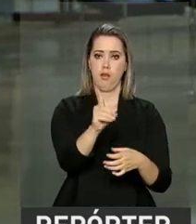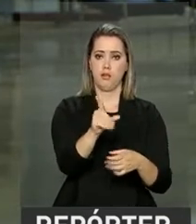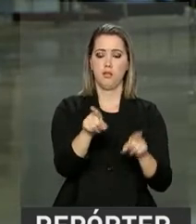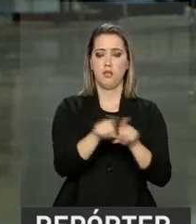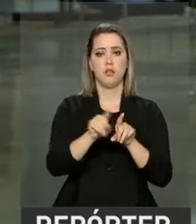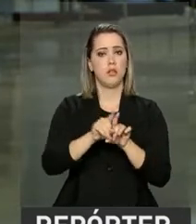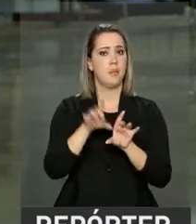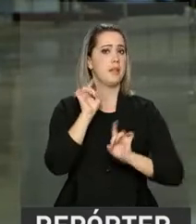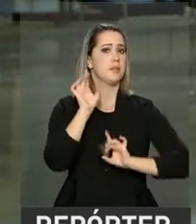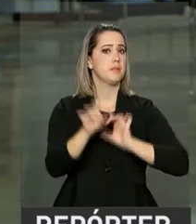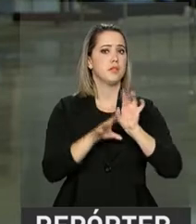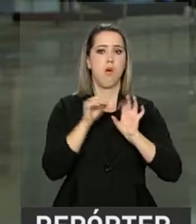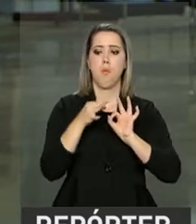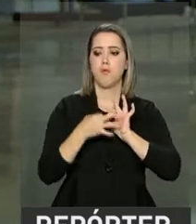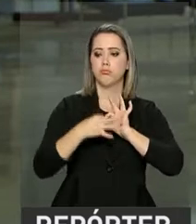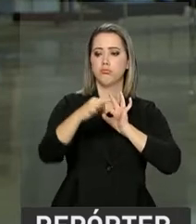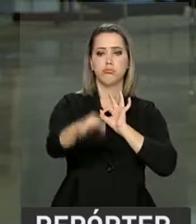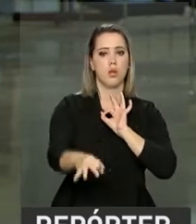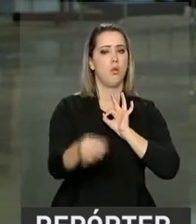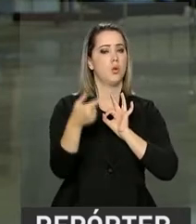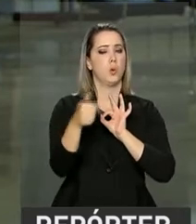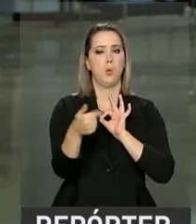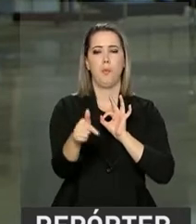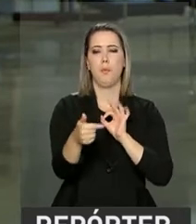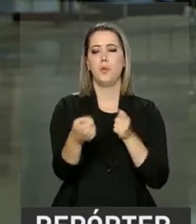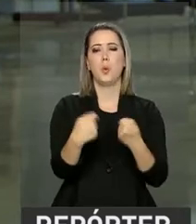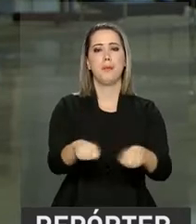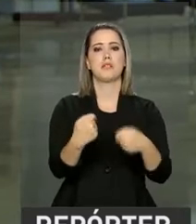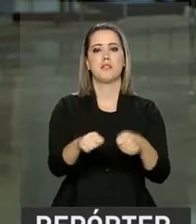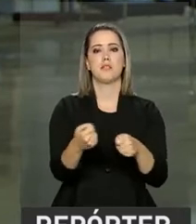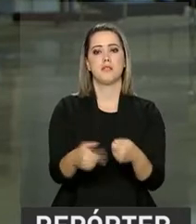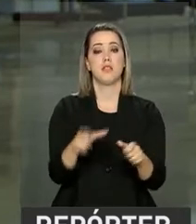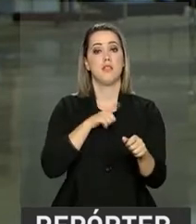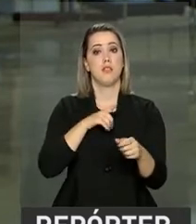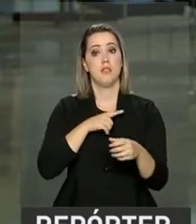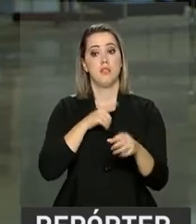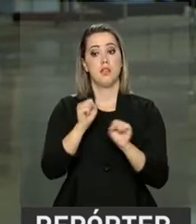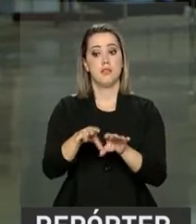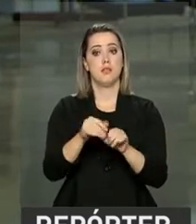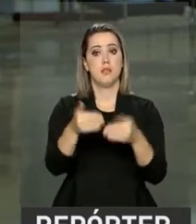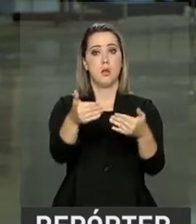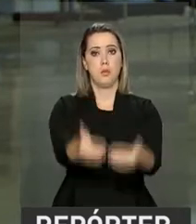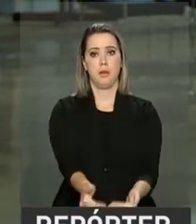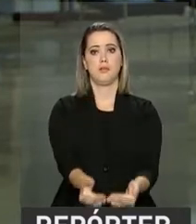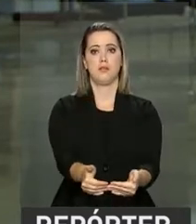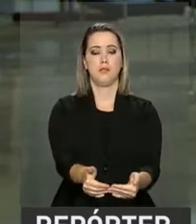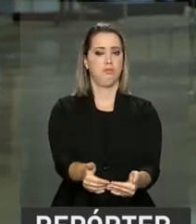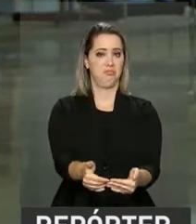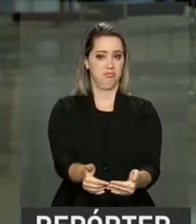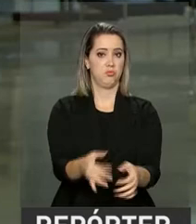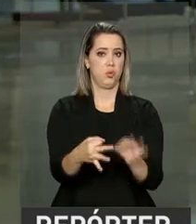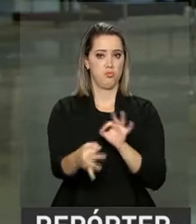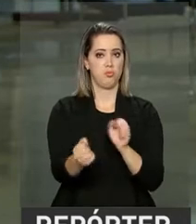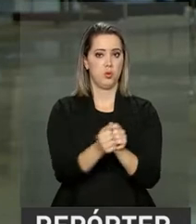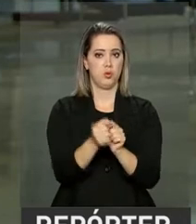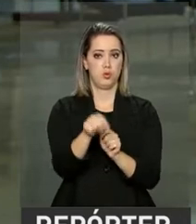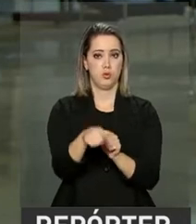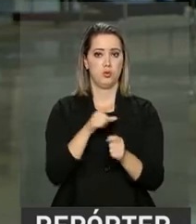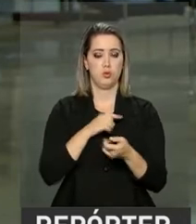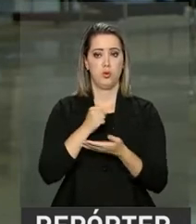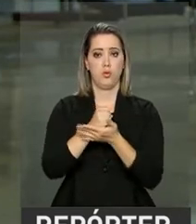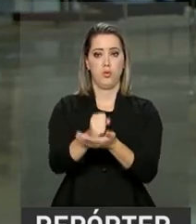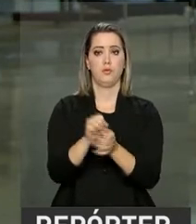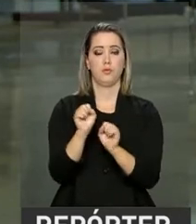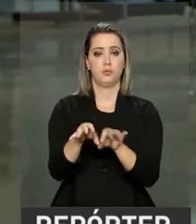cursos à distância, sem a necessidade de oferecer cursos presenciais simultaneamente. A estratégia do MEC é aumentar a oferta